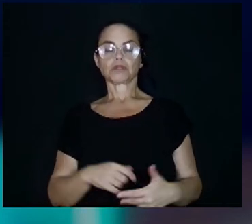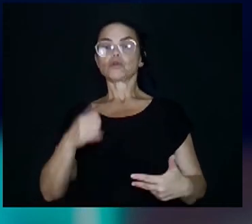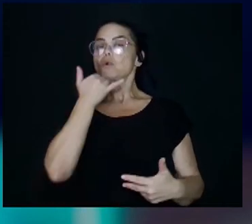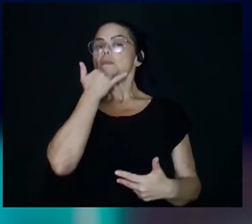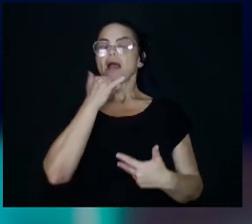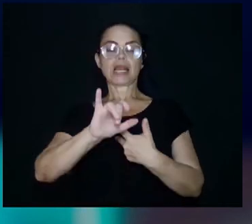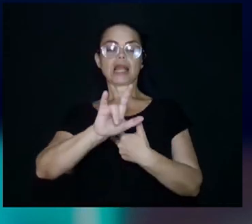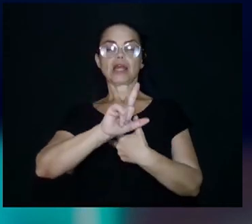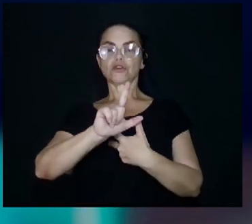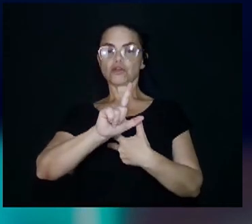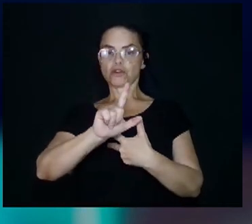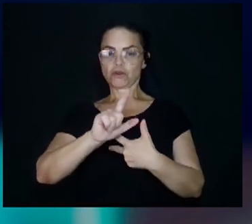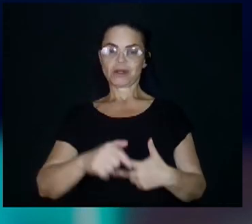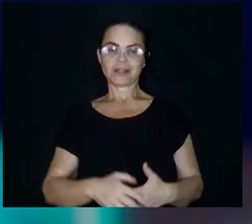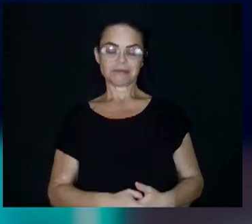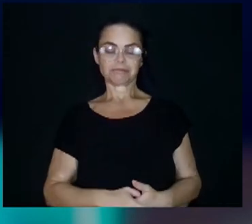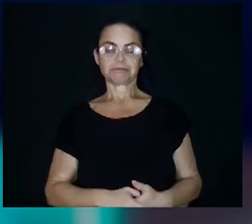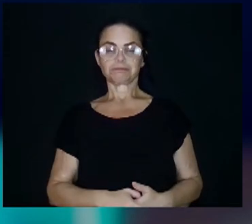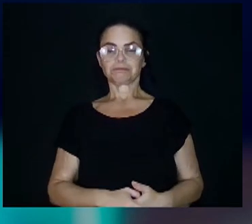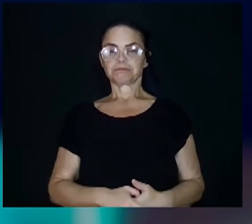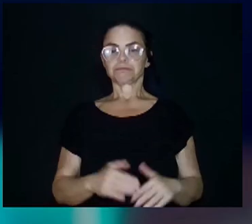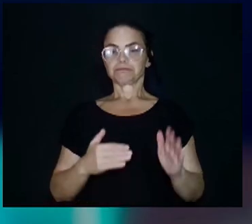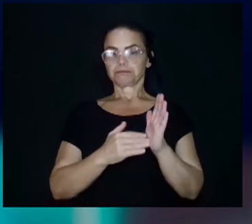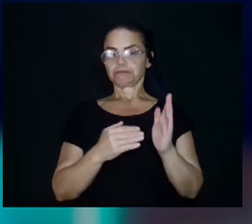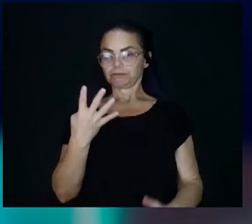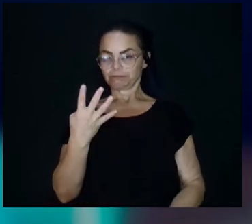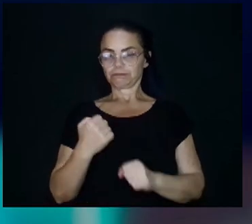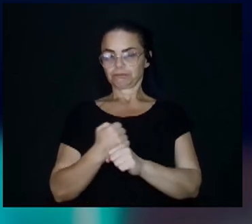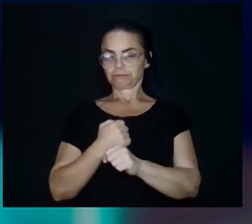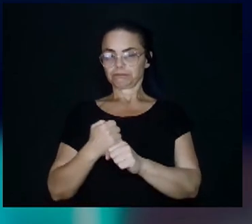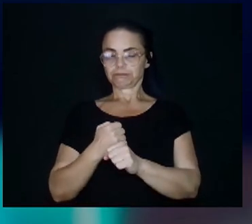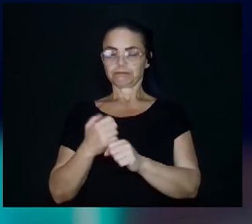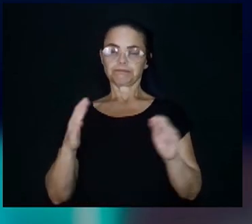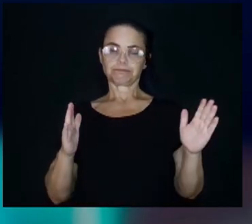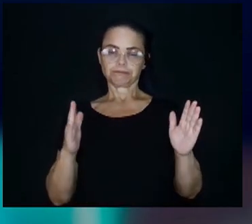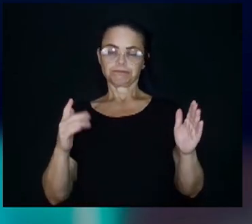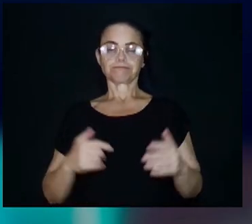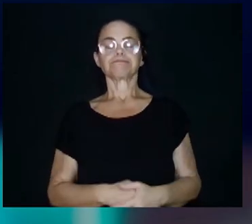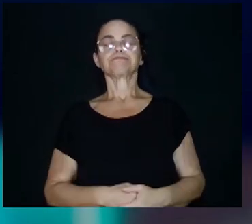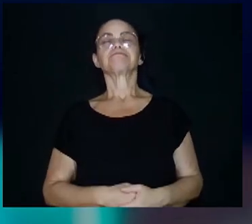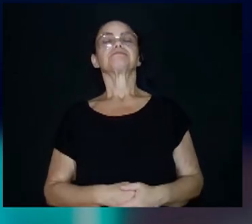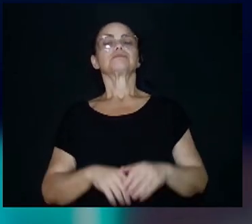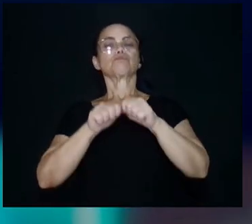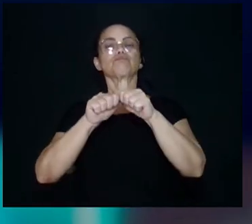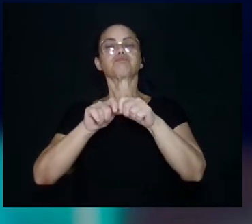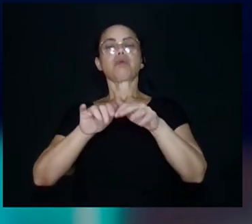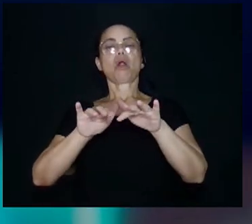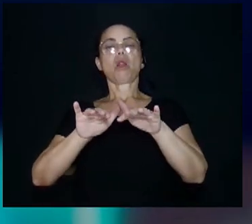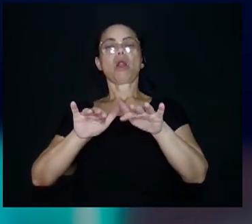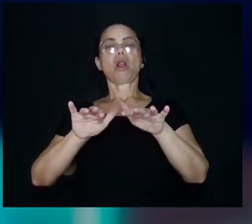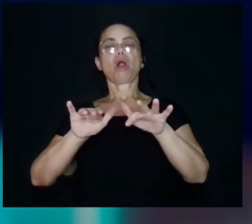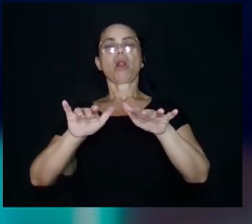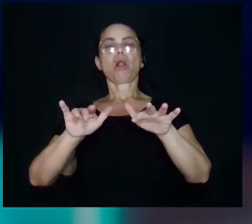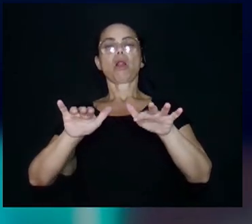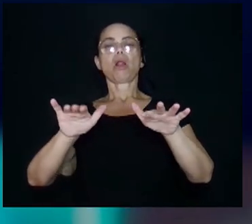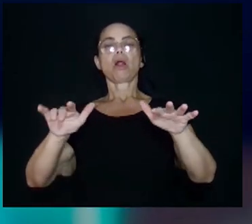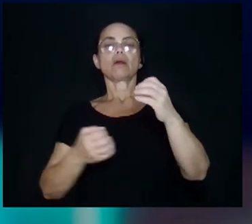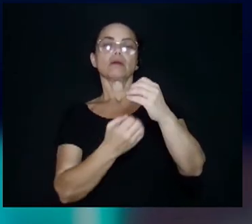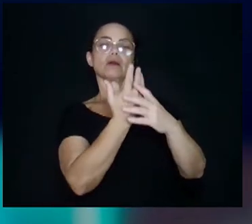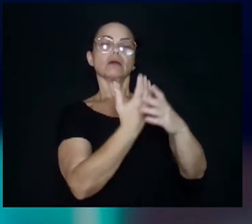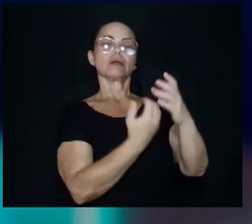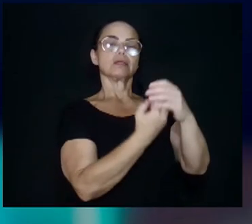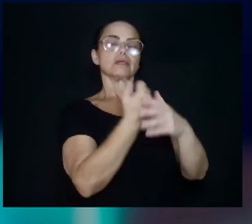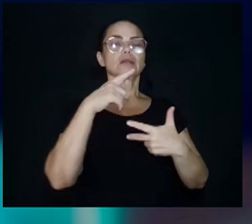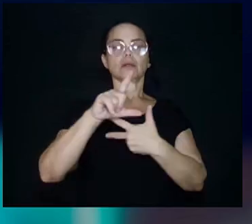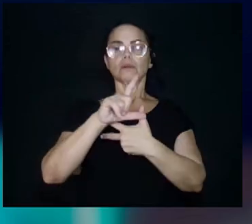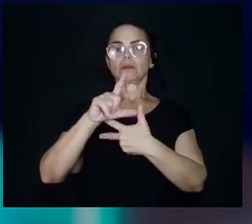Nos últimos 4 anos, mais ou menos, a gente conseguiu espalhar pelo país legislações de nível municipal e